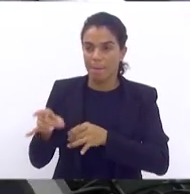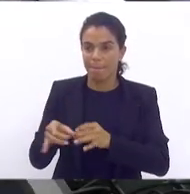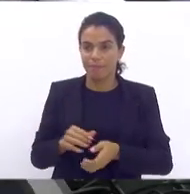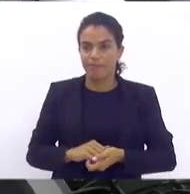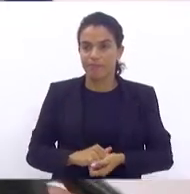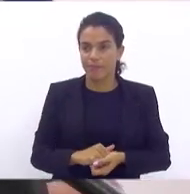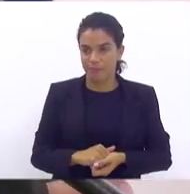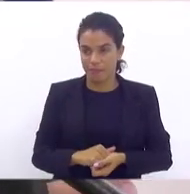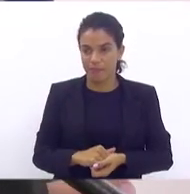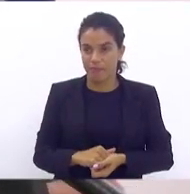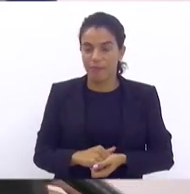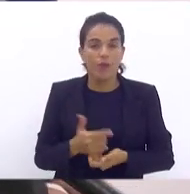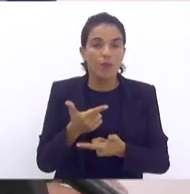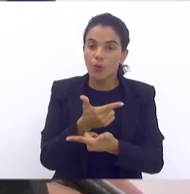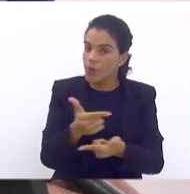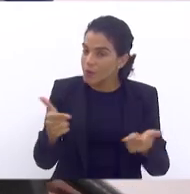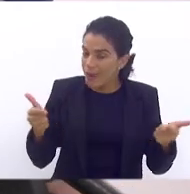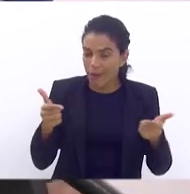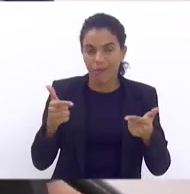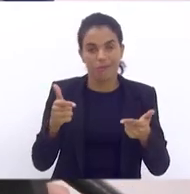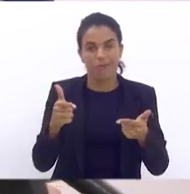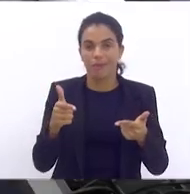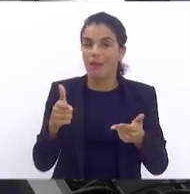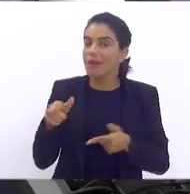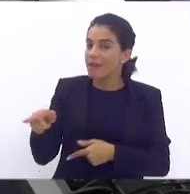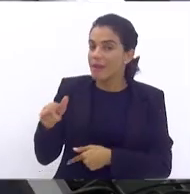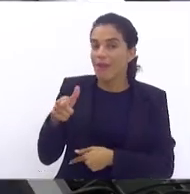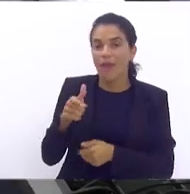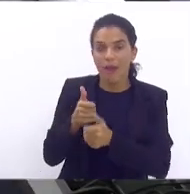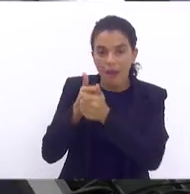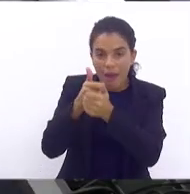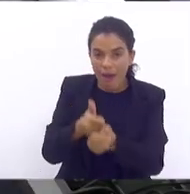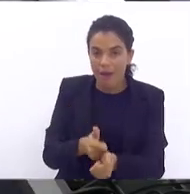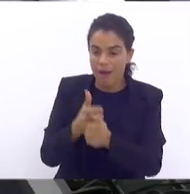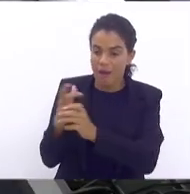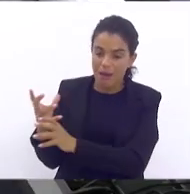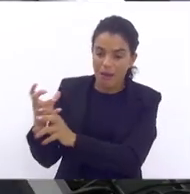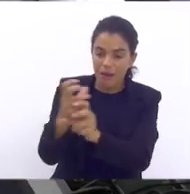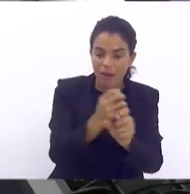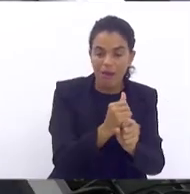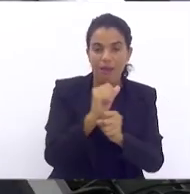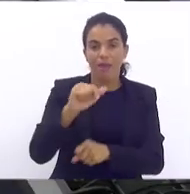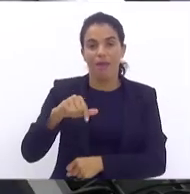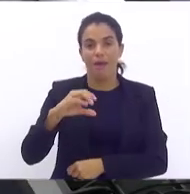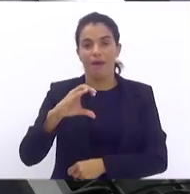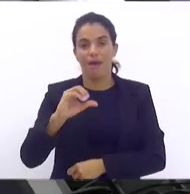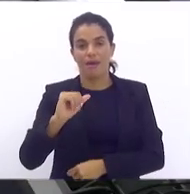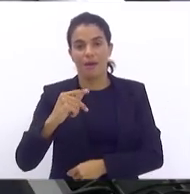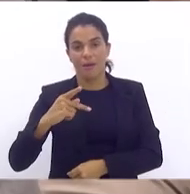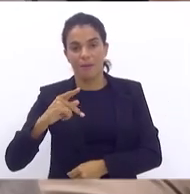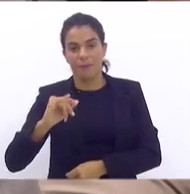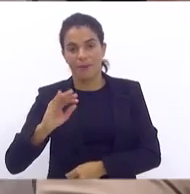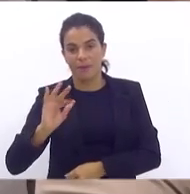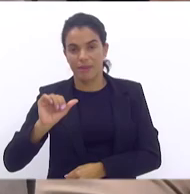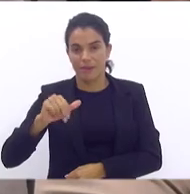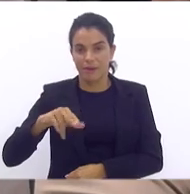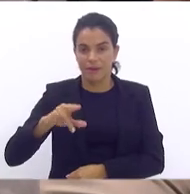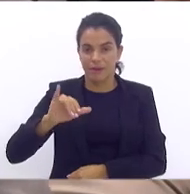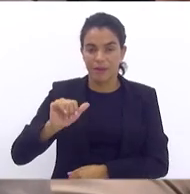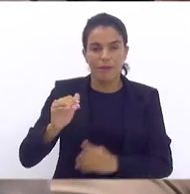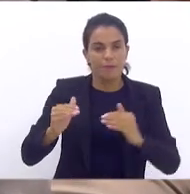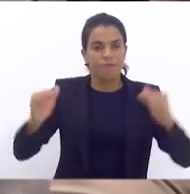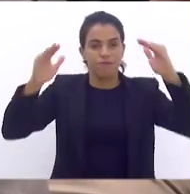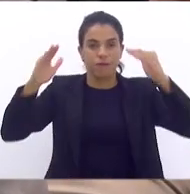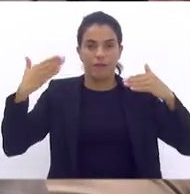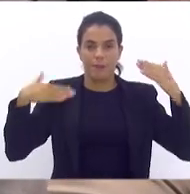que, não existe que quem faz esse contrato, esse acompanhamento é a capitania. Deputado, então, solicitaria se eu fizesse esse pedido